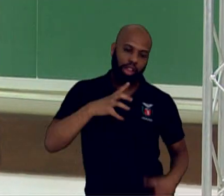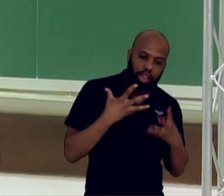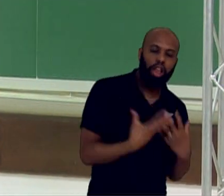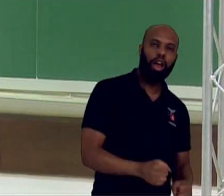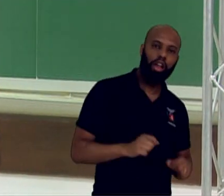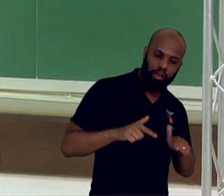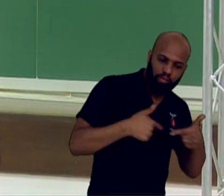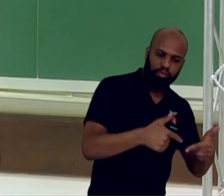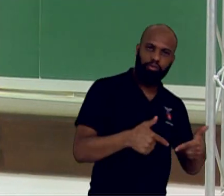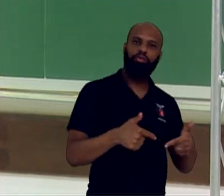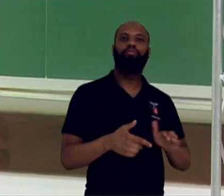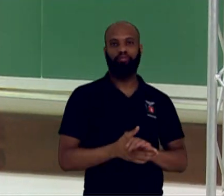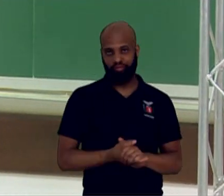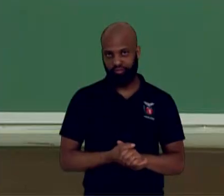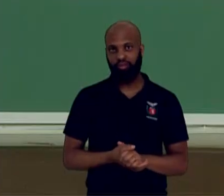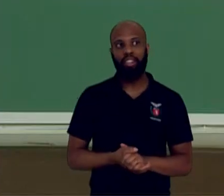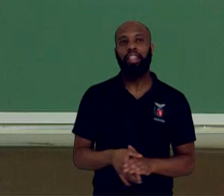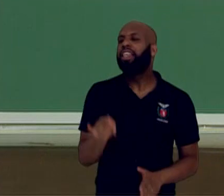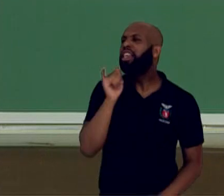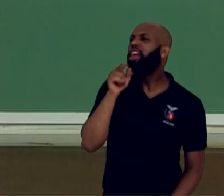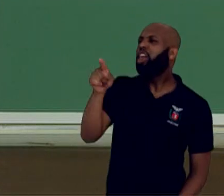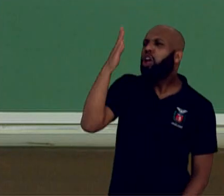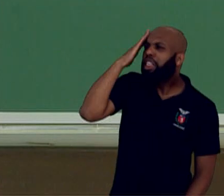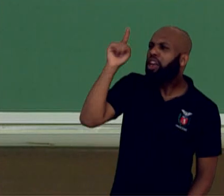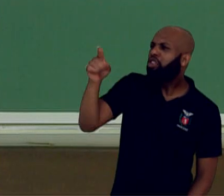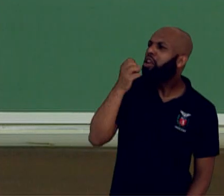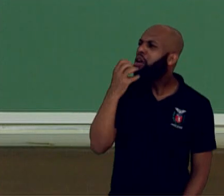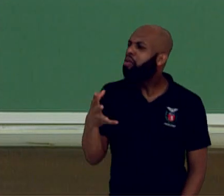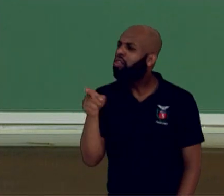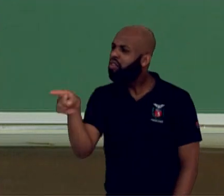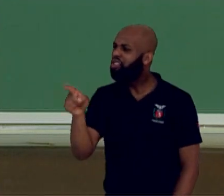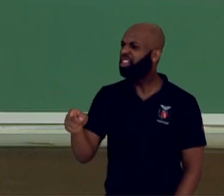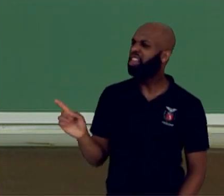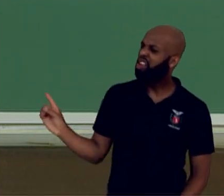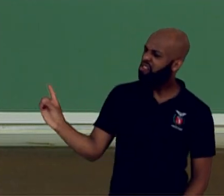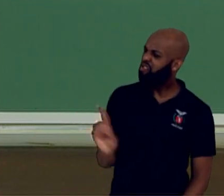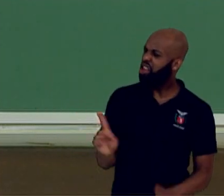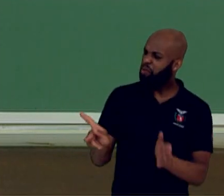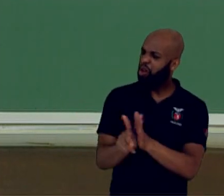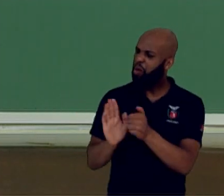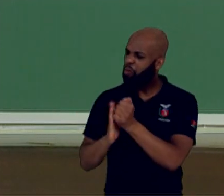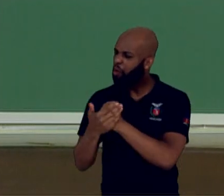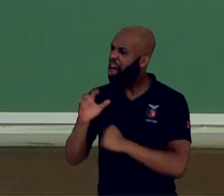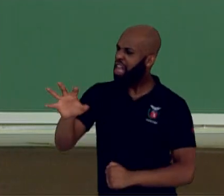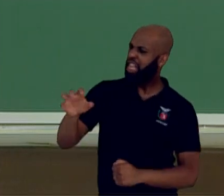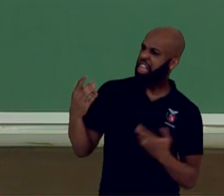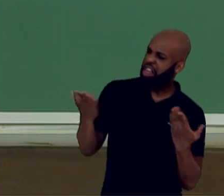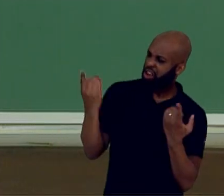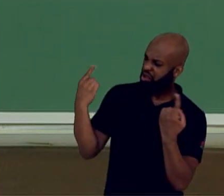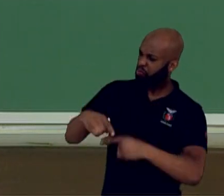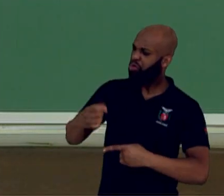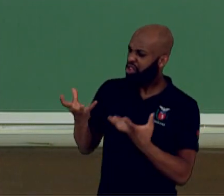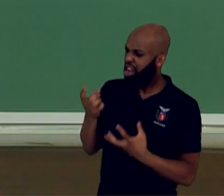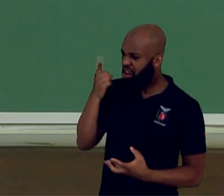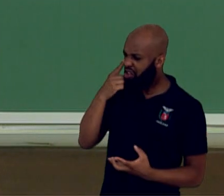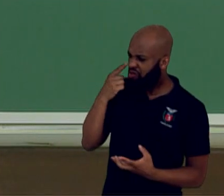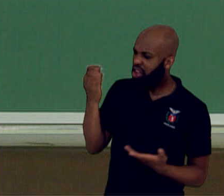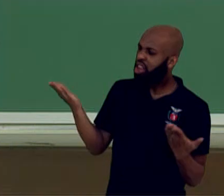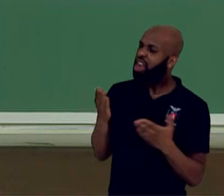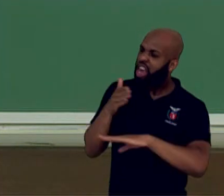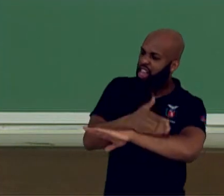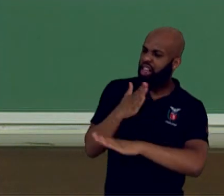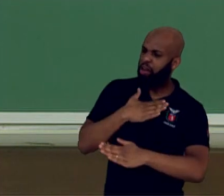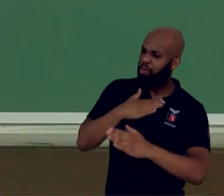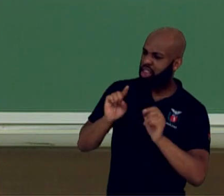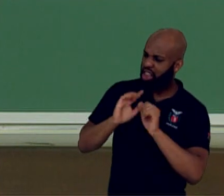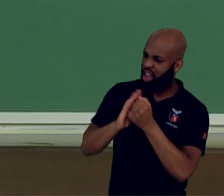passava por ele. Tipo, mais ou menos assim, pô, eu fiquei sabendo que você é bom, você veio lá da vila, não sei de onde, vamos disputar, eu quero ver se você é bom mesmo. Para entrar na minha vila vai ter